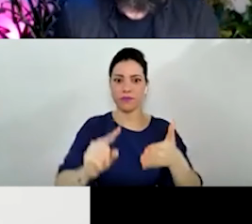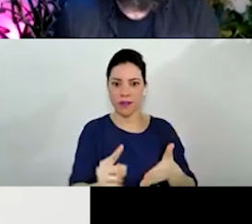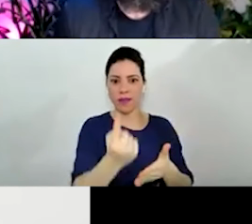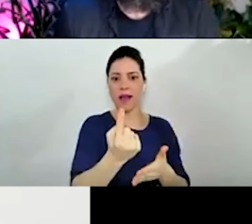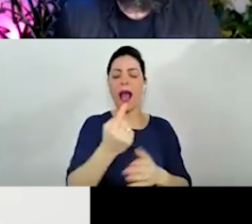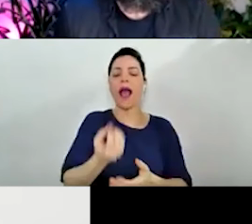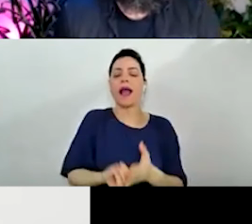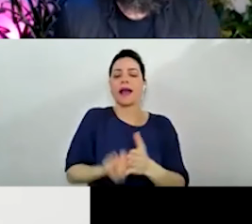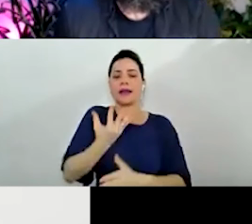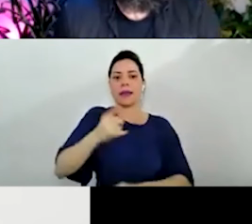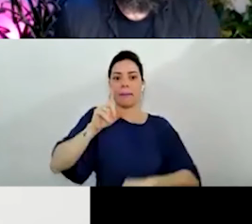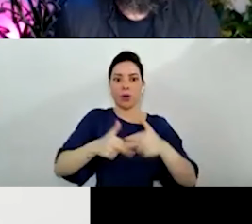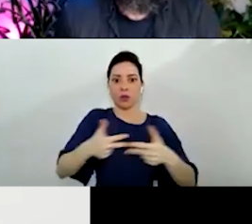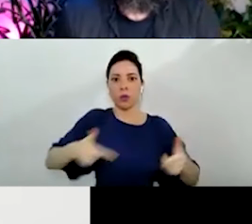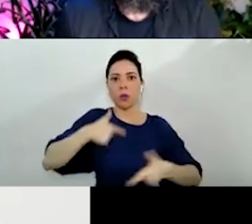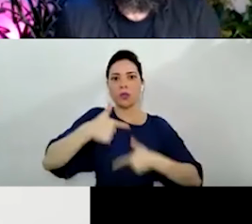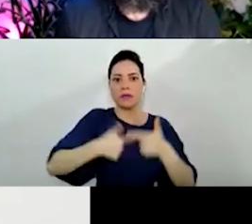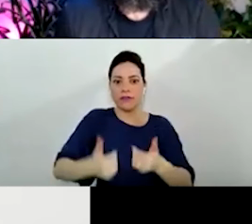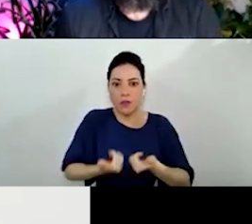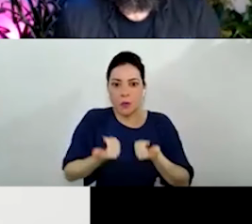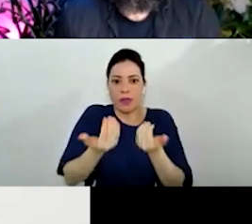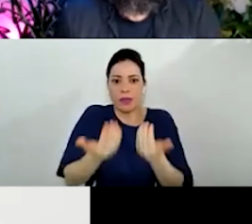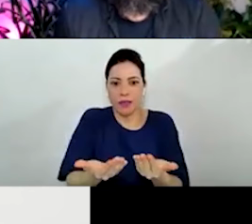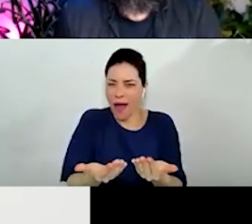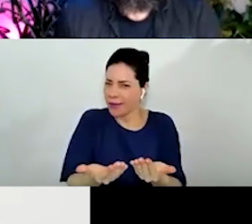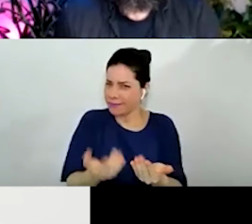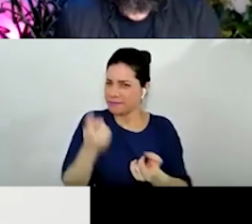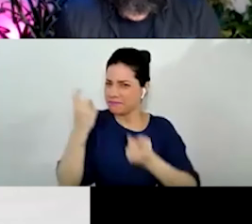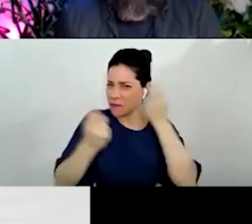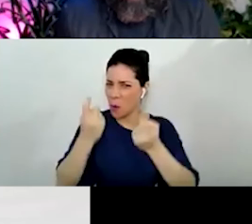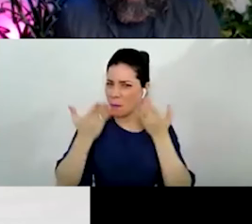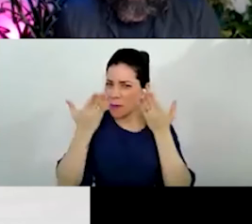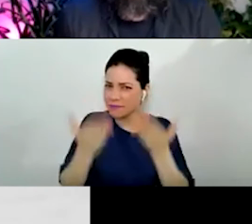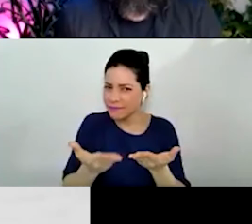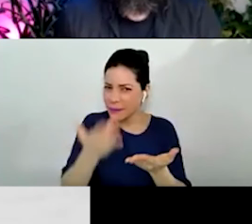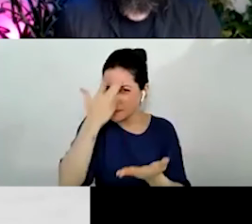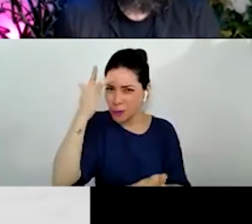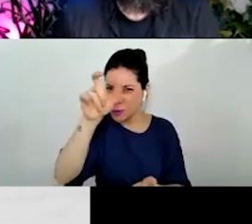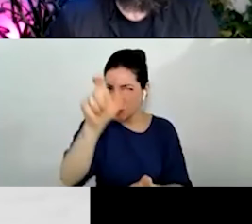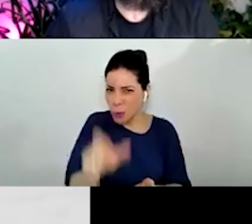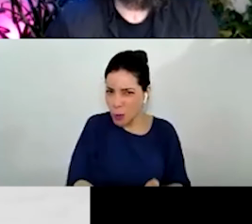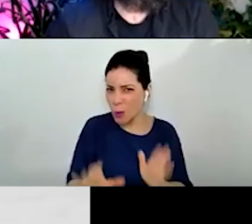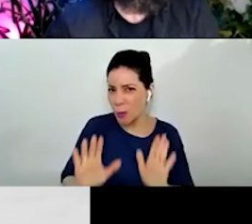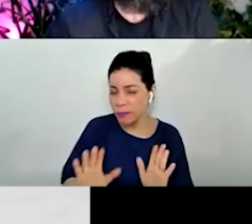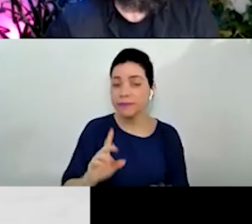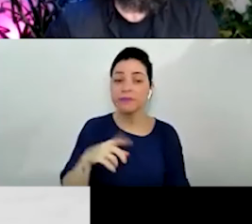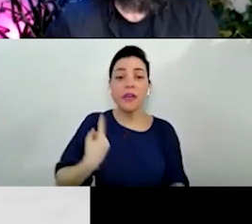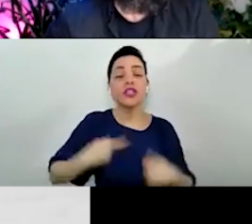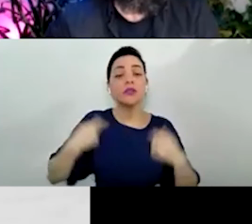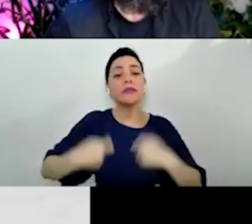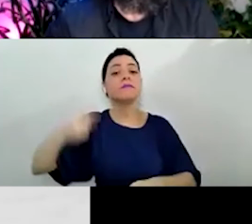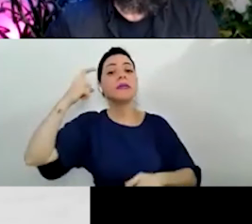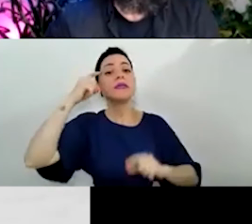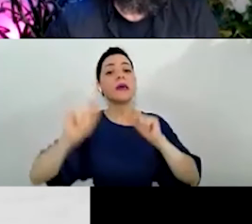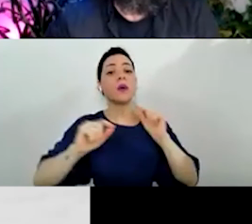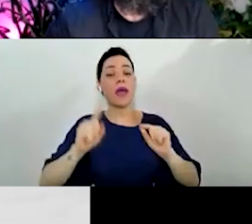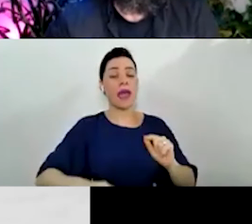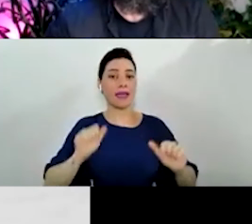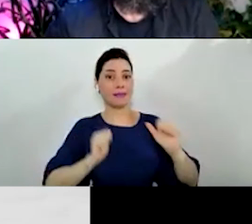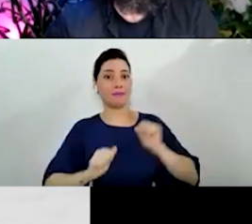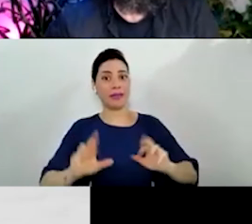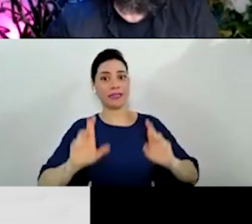produtos serviços e também nós produzimos nossas comunicações a gente precisa pensar mais expectativas tem um buraco aqui